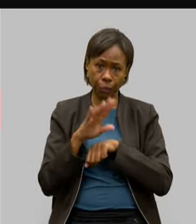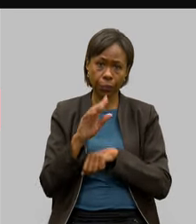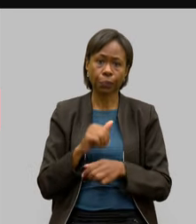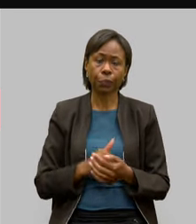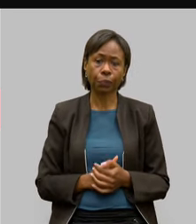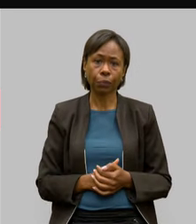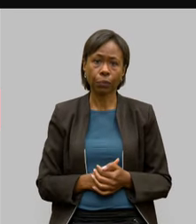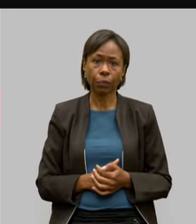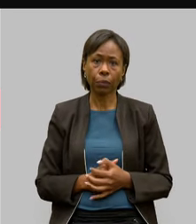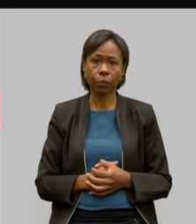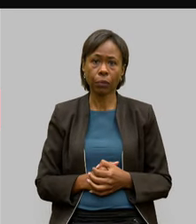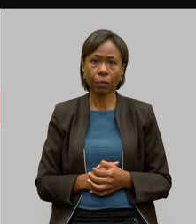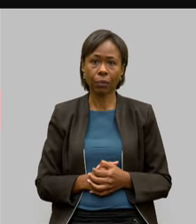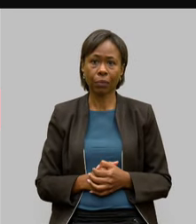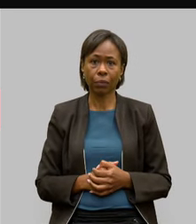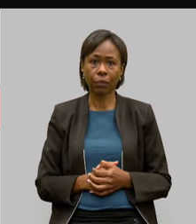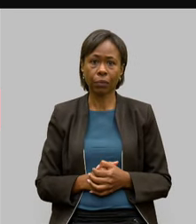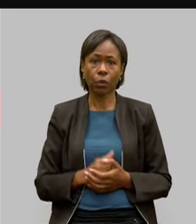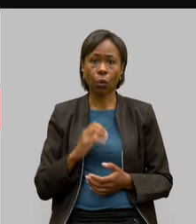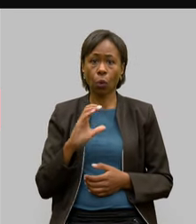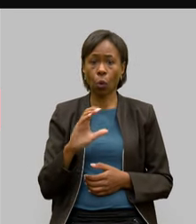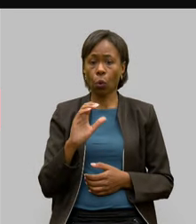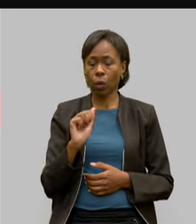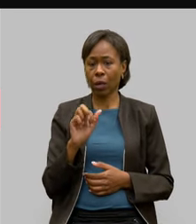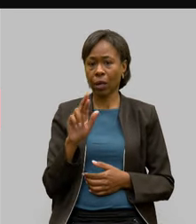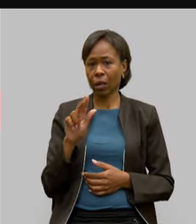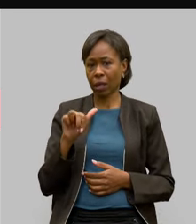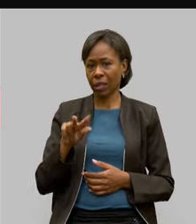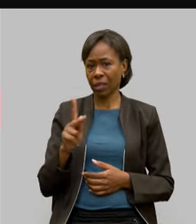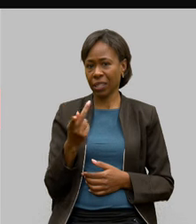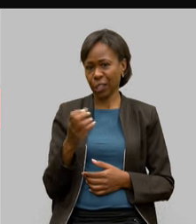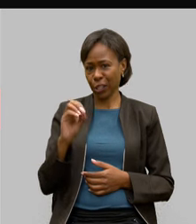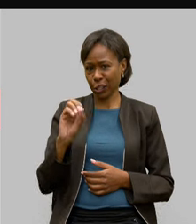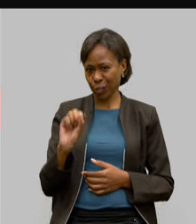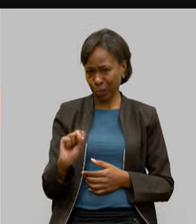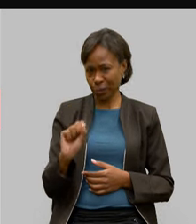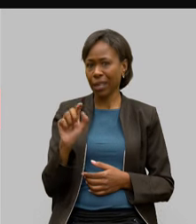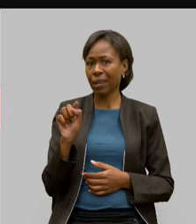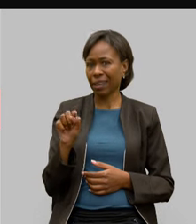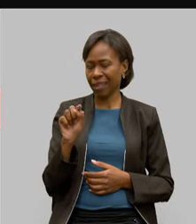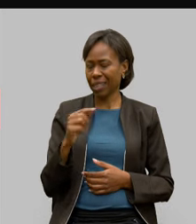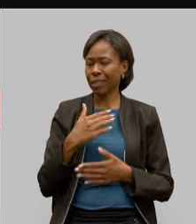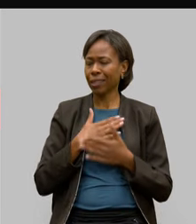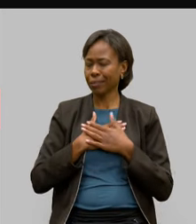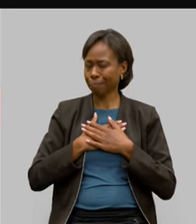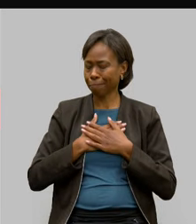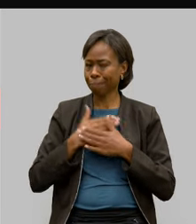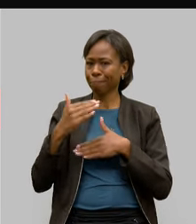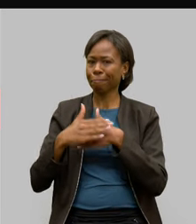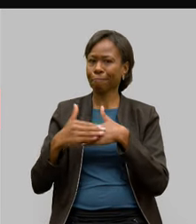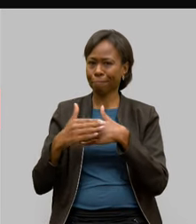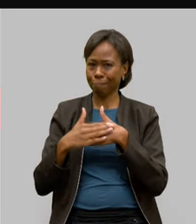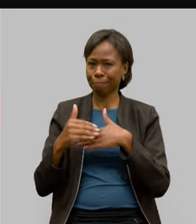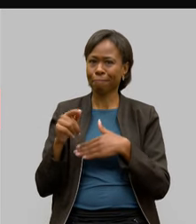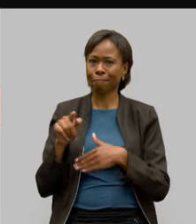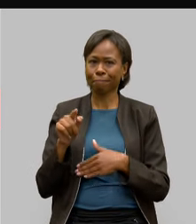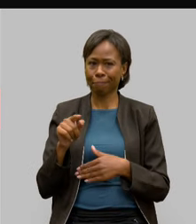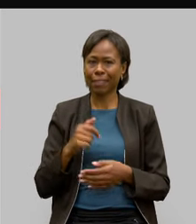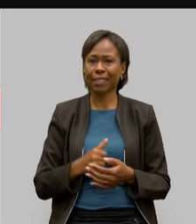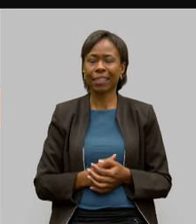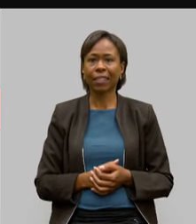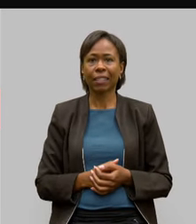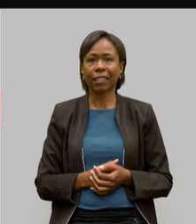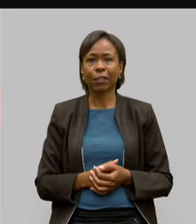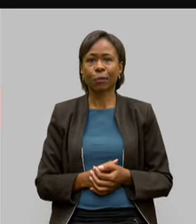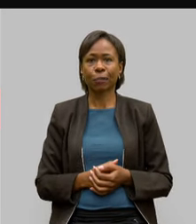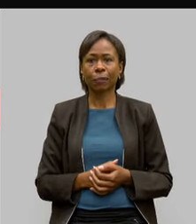ah Dr Carline eu tenho que falar sempre dele eu tenho um grande carinho por ele ele faleceu tenho cerca de 2 anos e eh